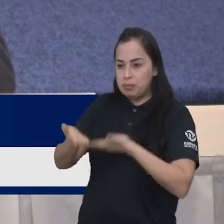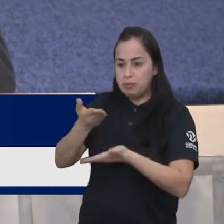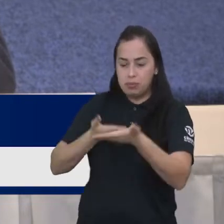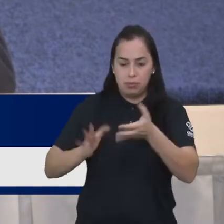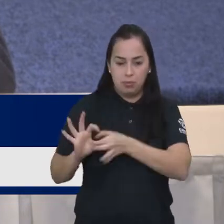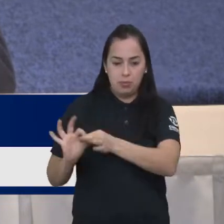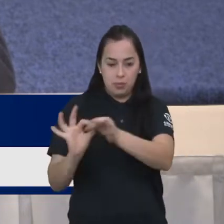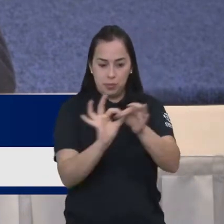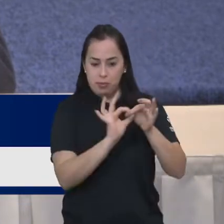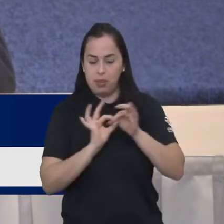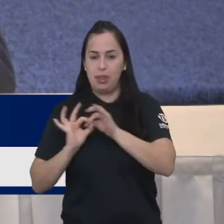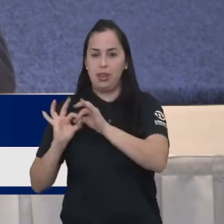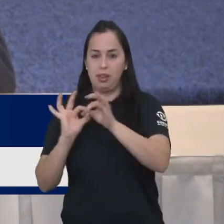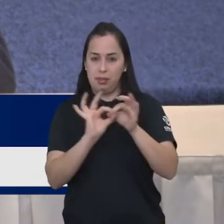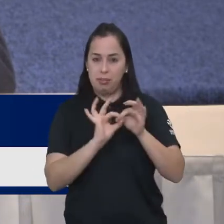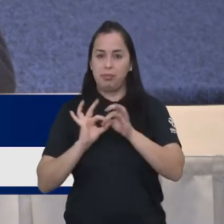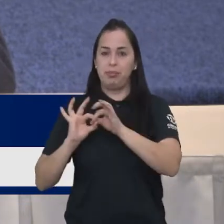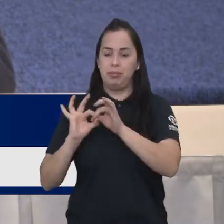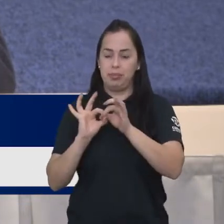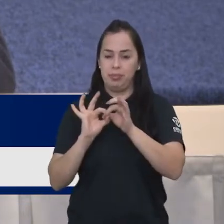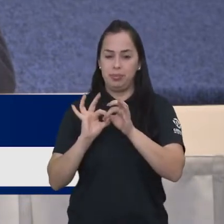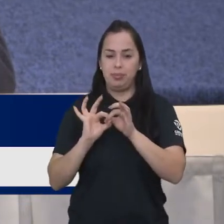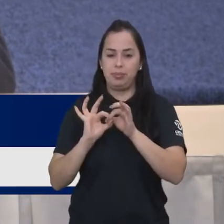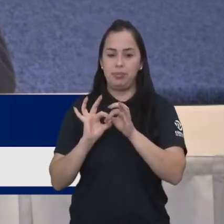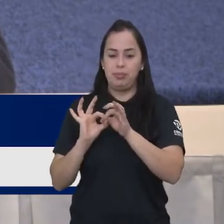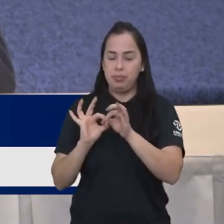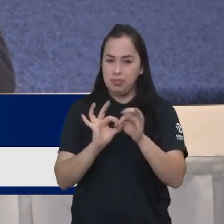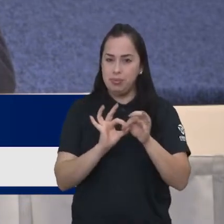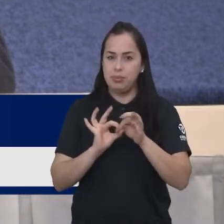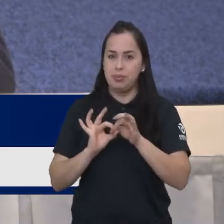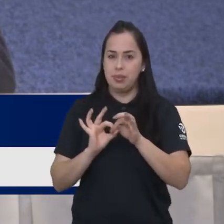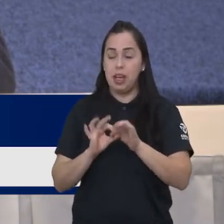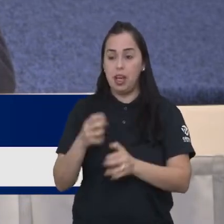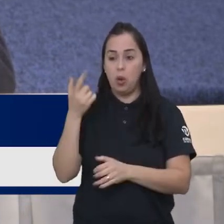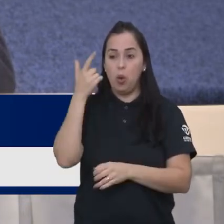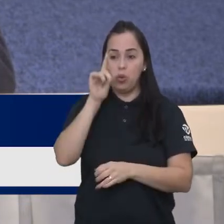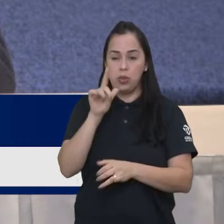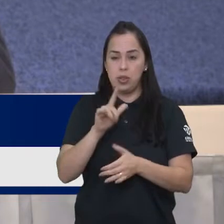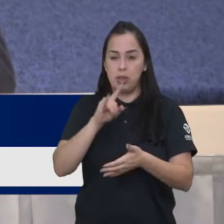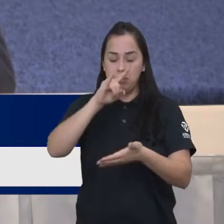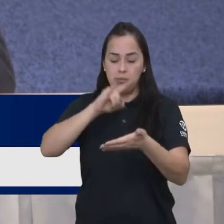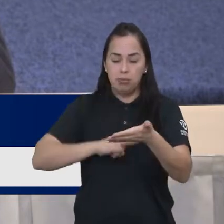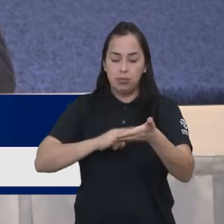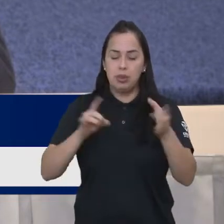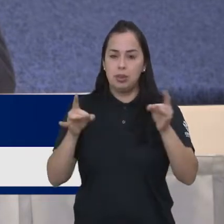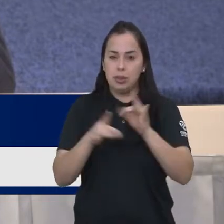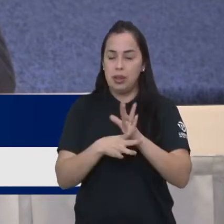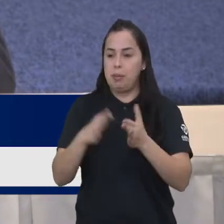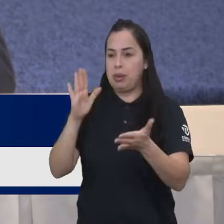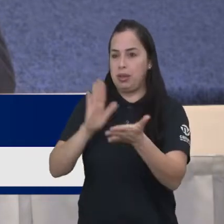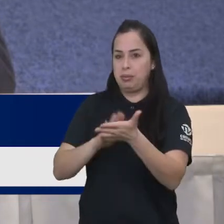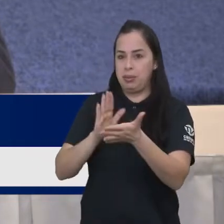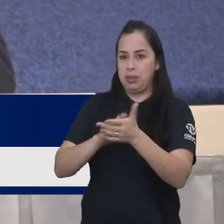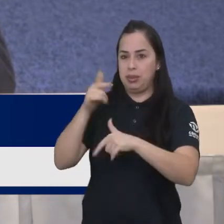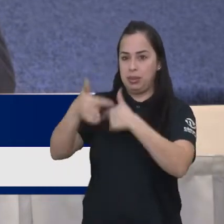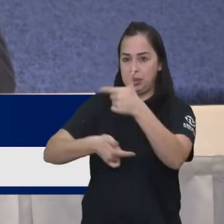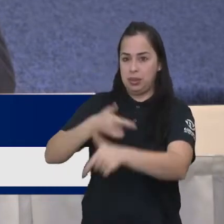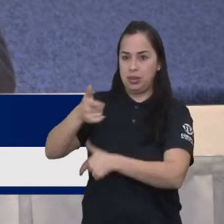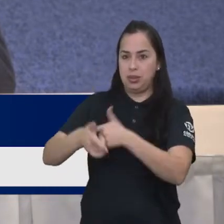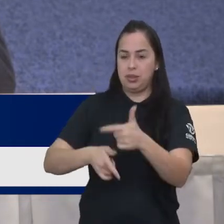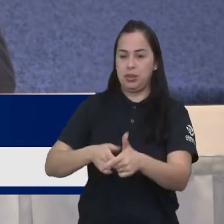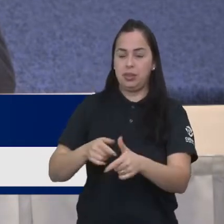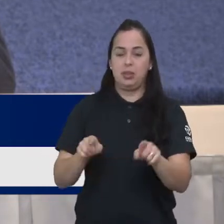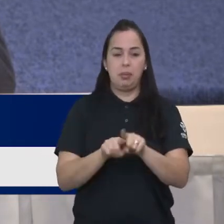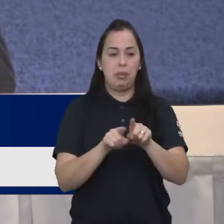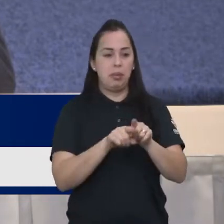um sinergismo para a gente poder somar e ter ganhos para a cidade. Parabéns pelo trabalho e